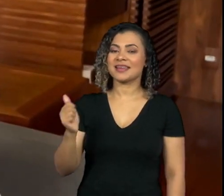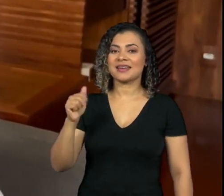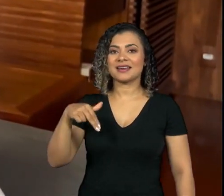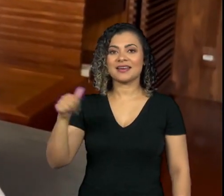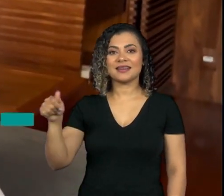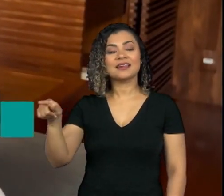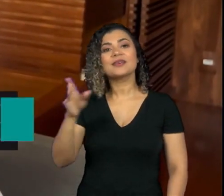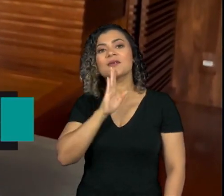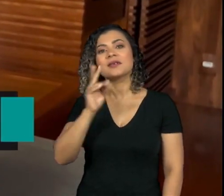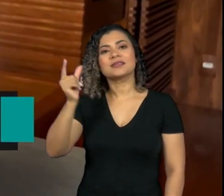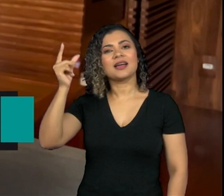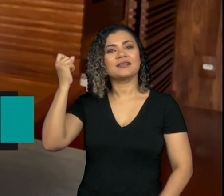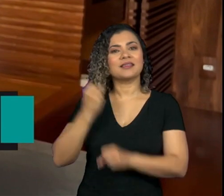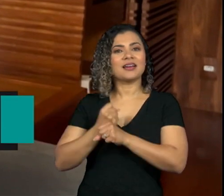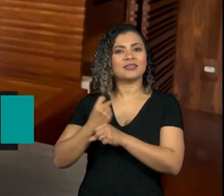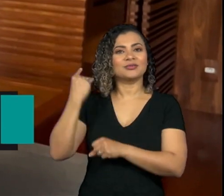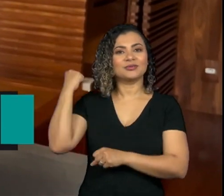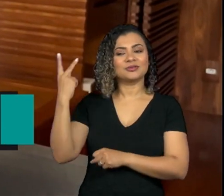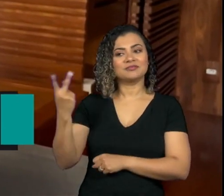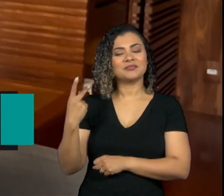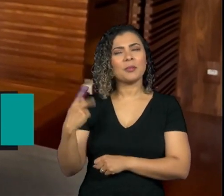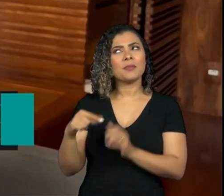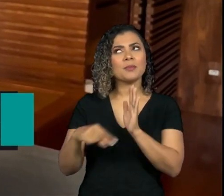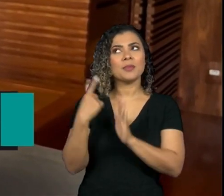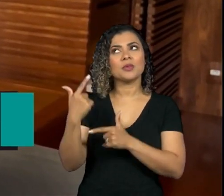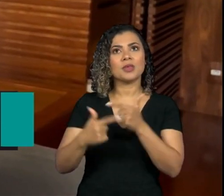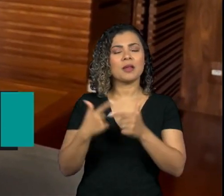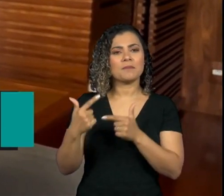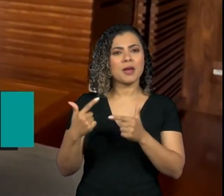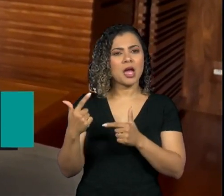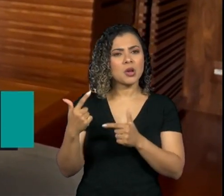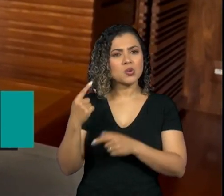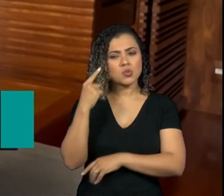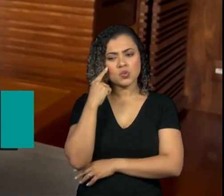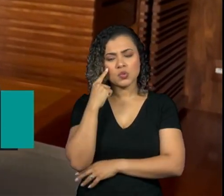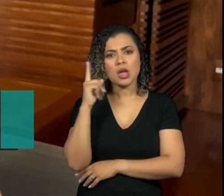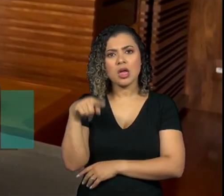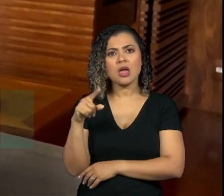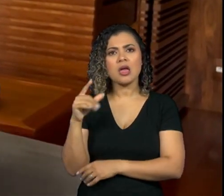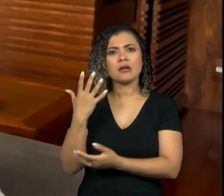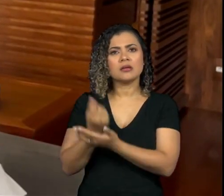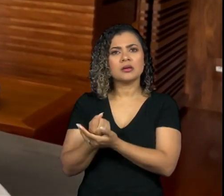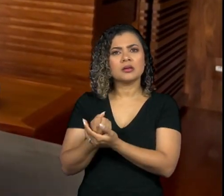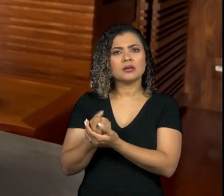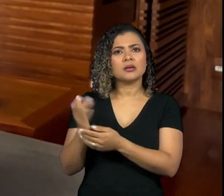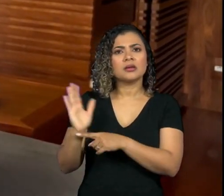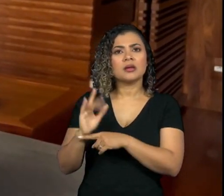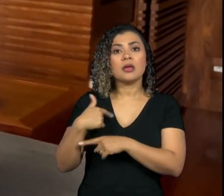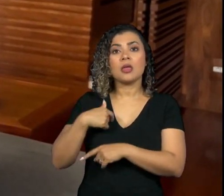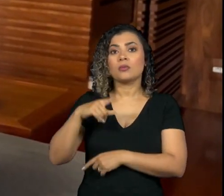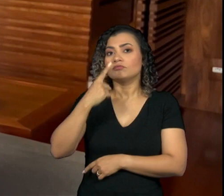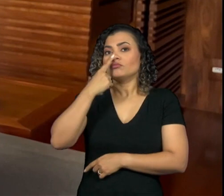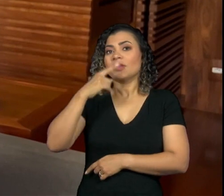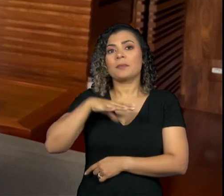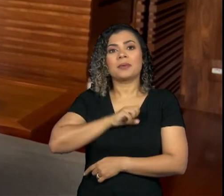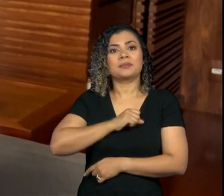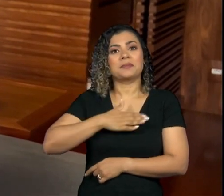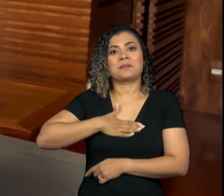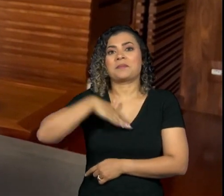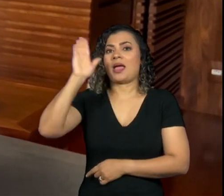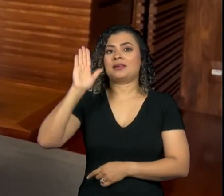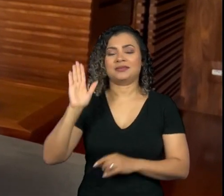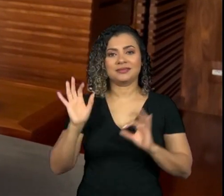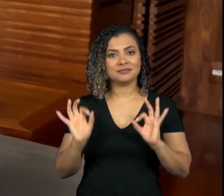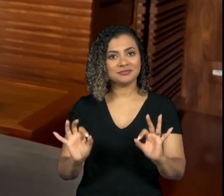há alguns anos. Eu acho que o nosso primeiro trabalho juntas foi um clipe que, na verdade, é um dos meus clipes preferidos, dos clipes que eu